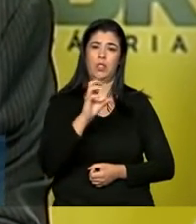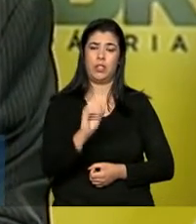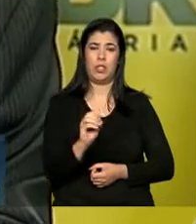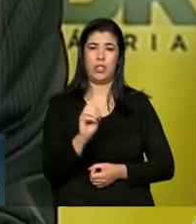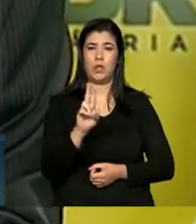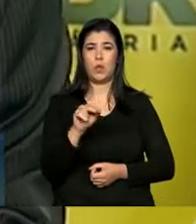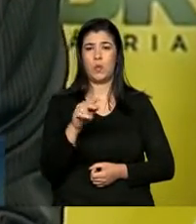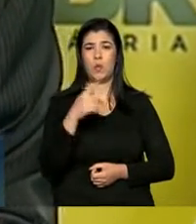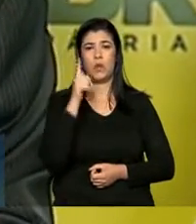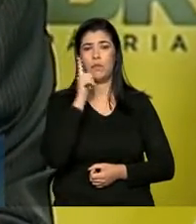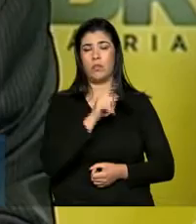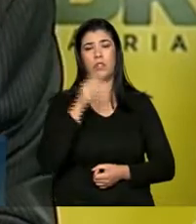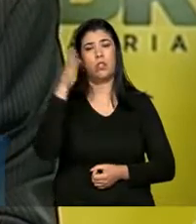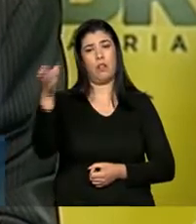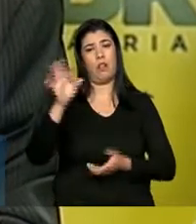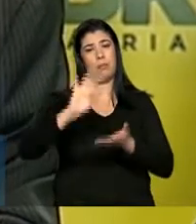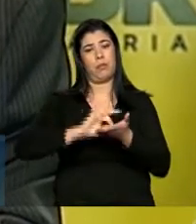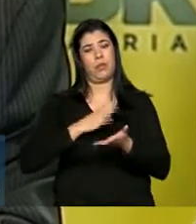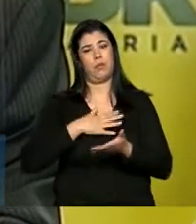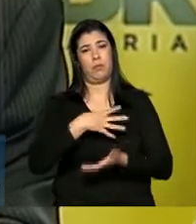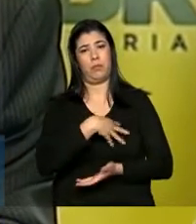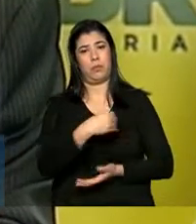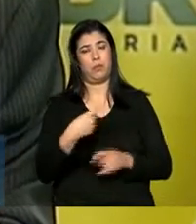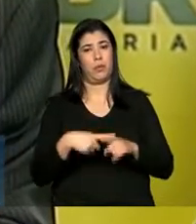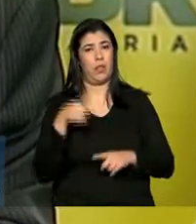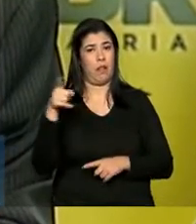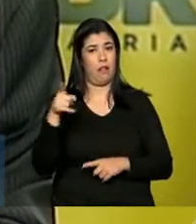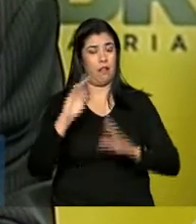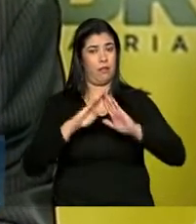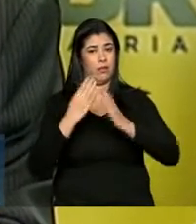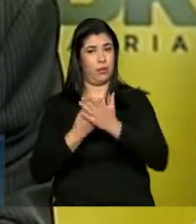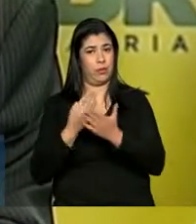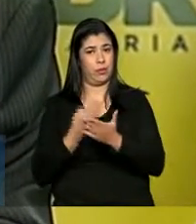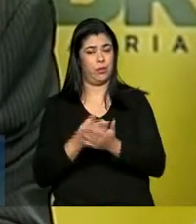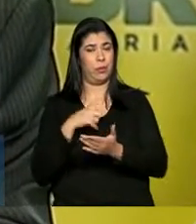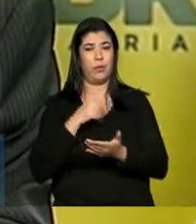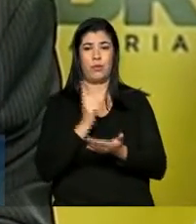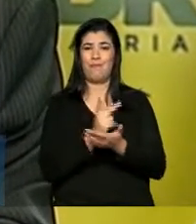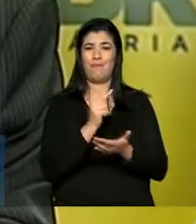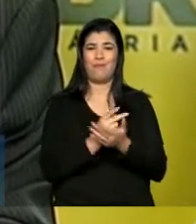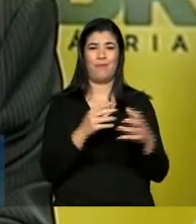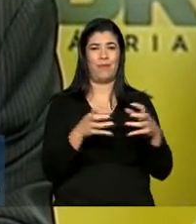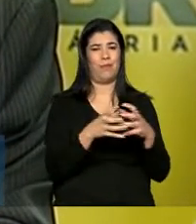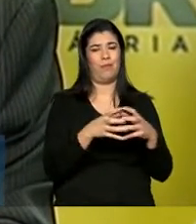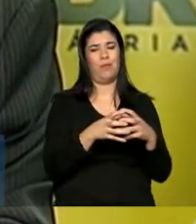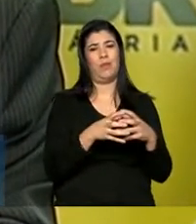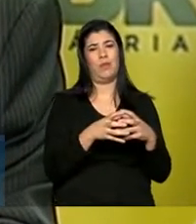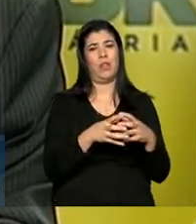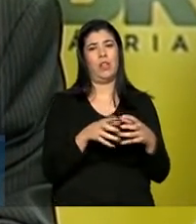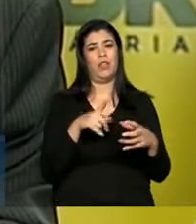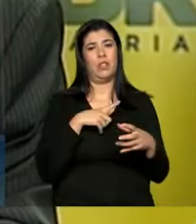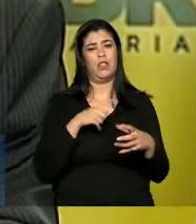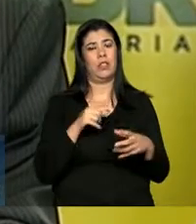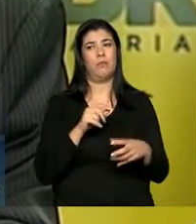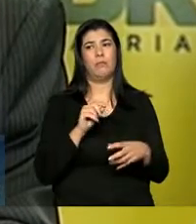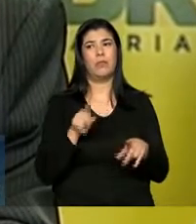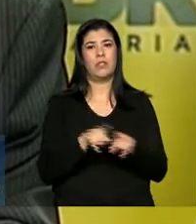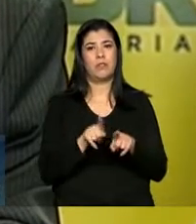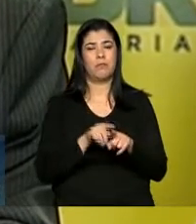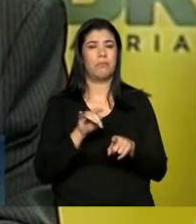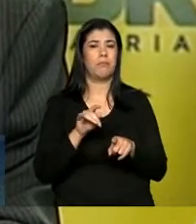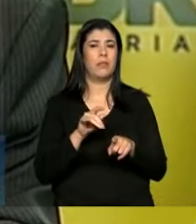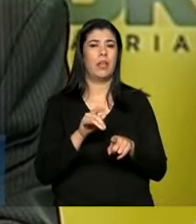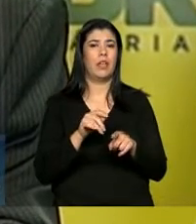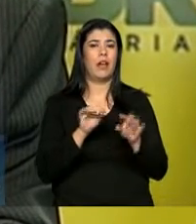conseguir colocar vaga para o meu filho lá, porque ela perpetua o mesmo grupo. Então, sem contar que a